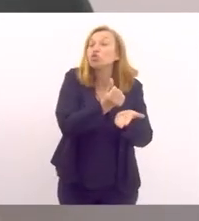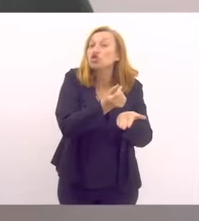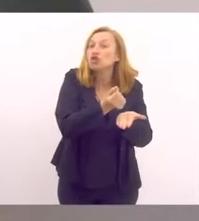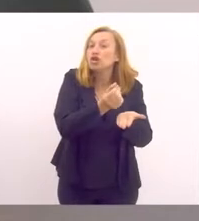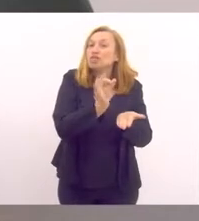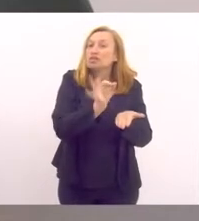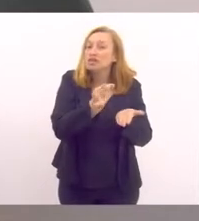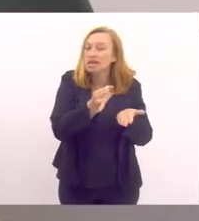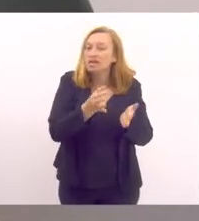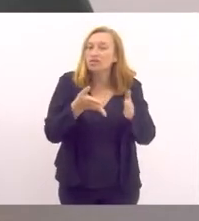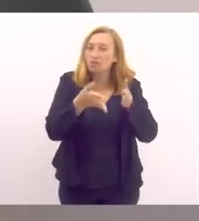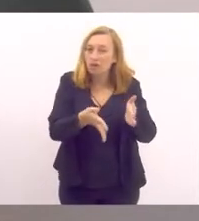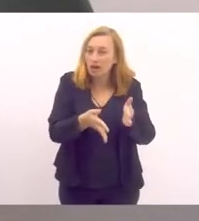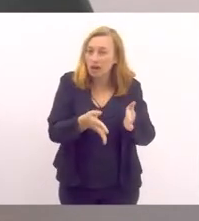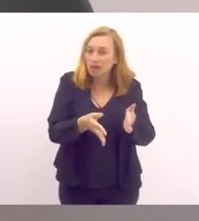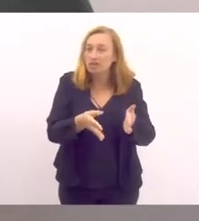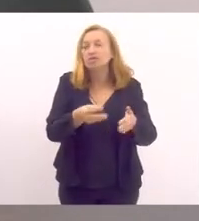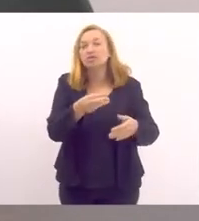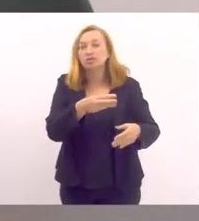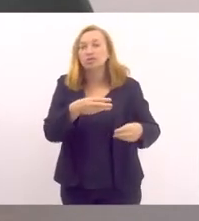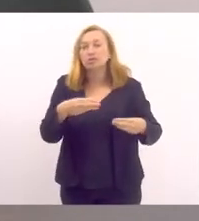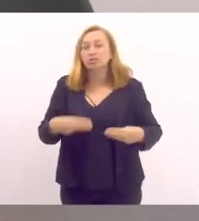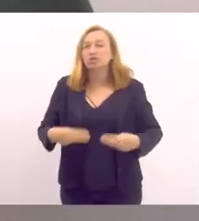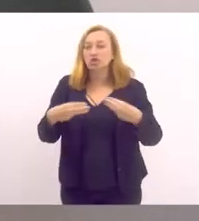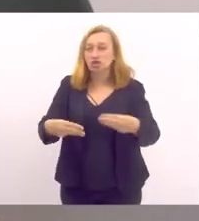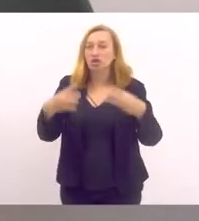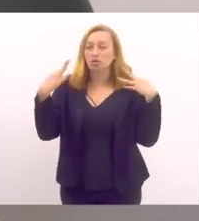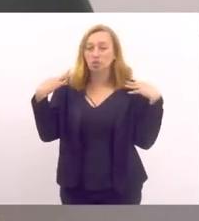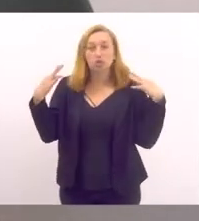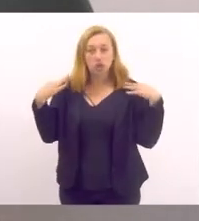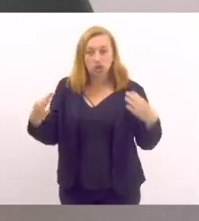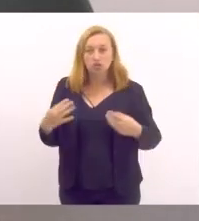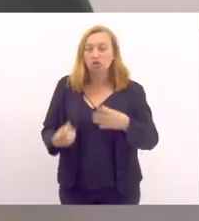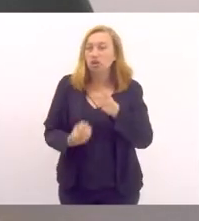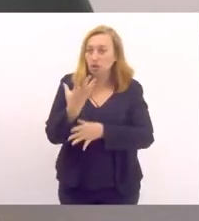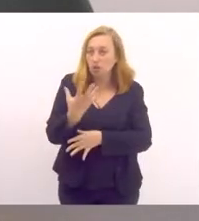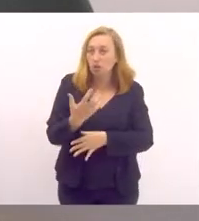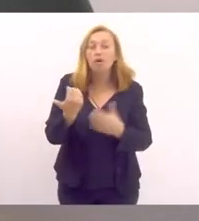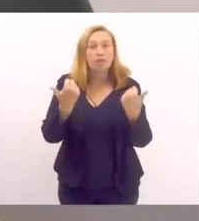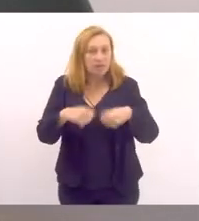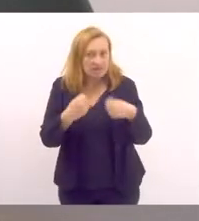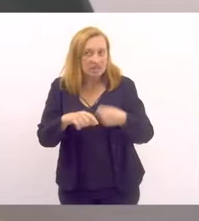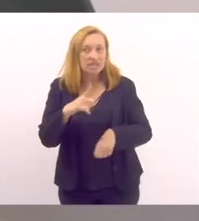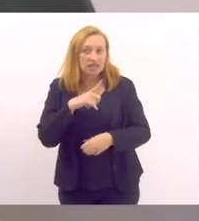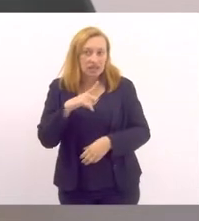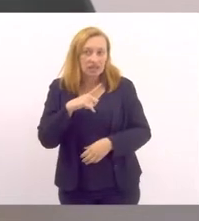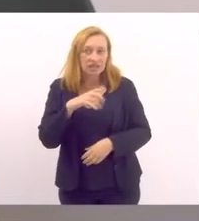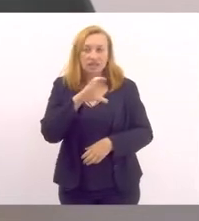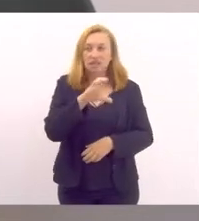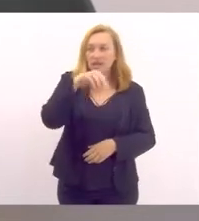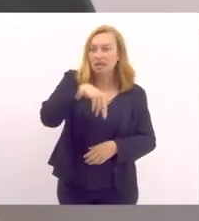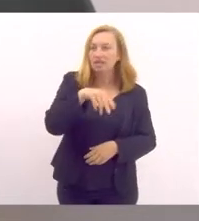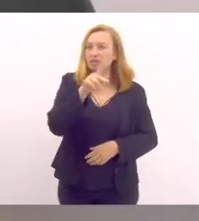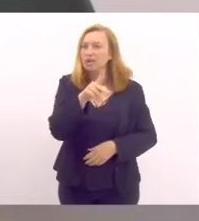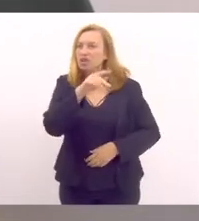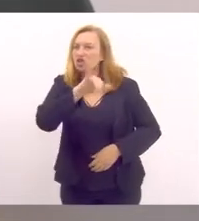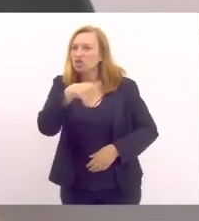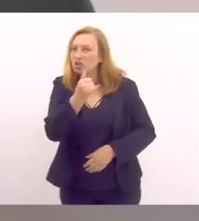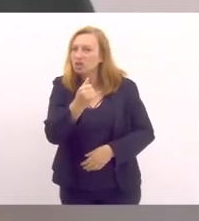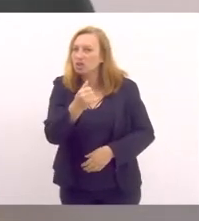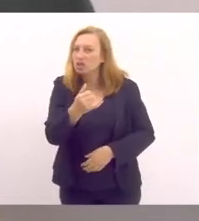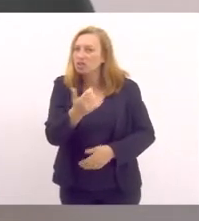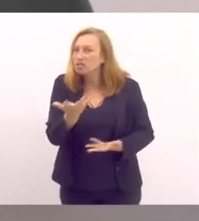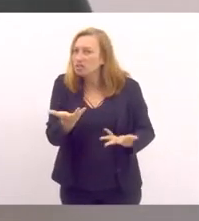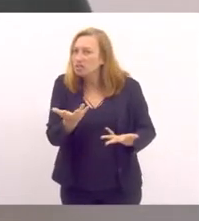direcionada pelo Ministério do Turismo, quando criou a regionalização, que falou, tem que ter um CNPJ. Vocês conhecem algum CNPJ que não tem